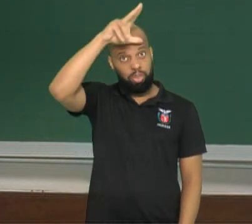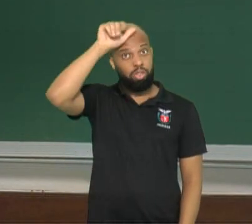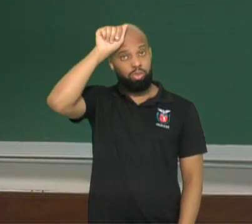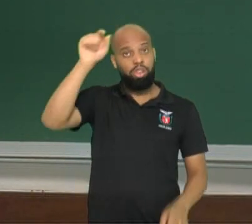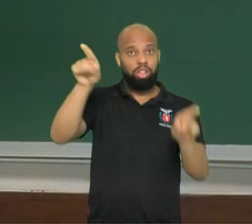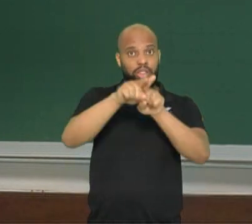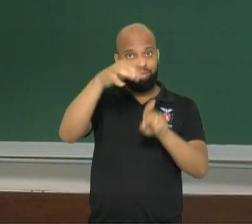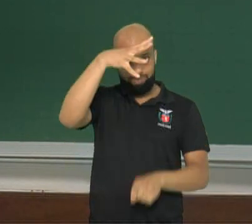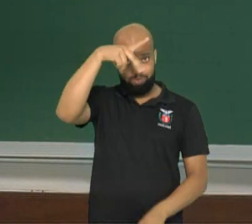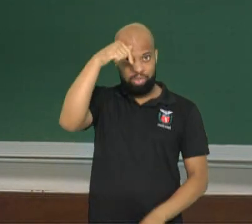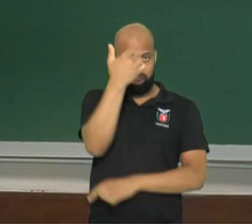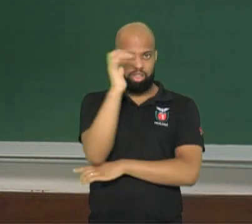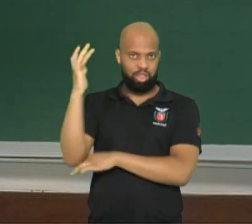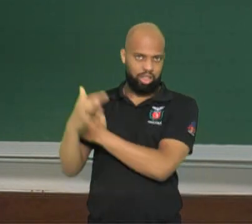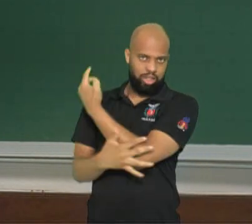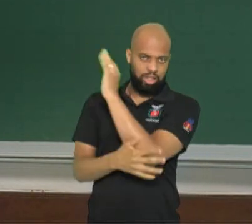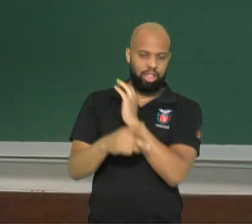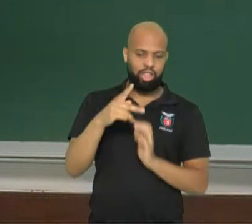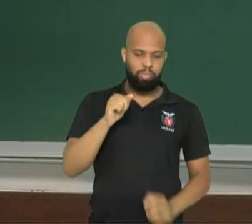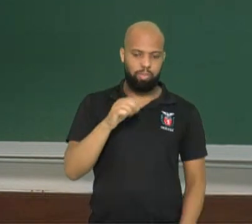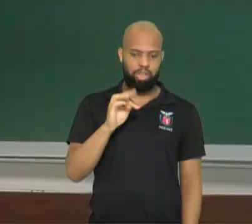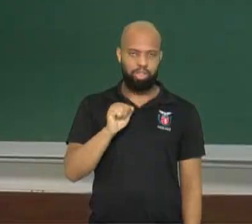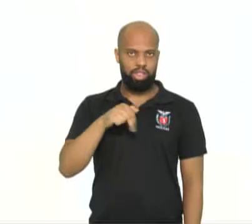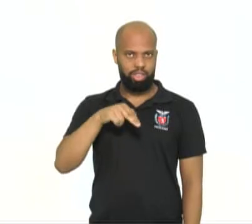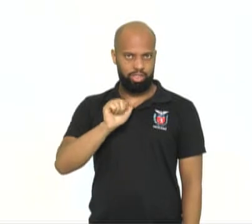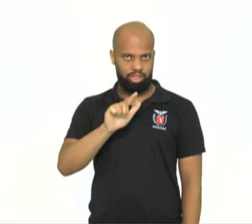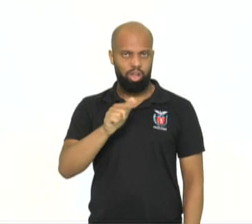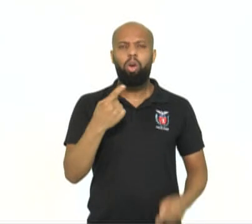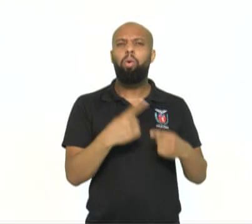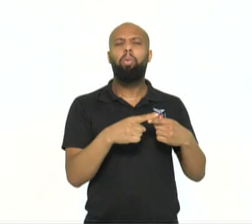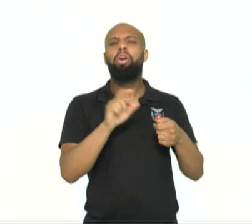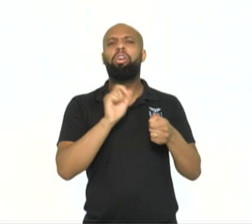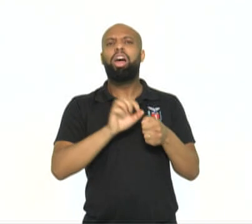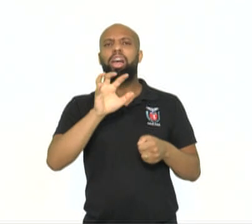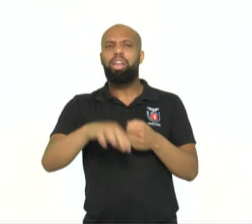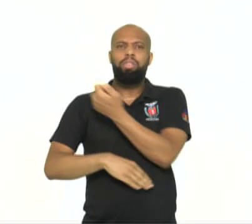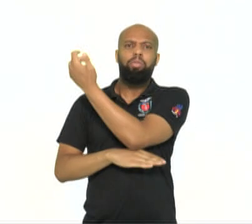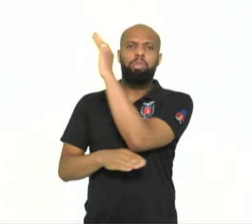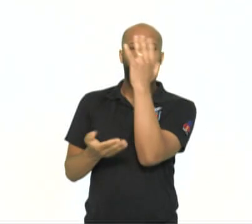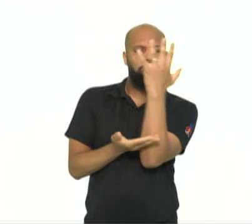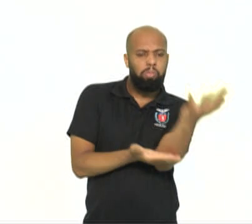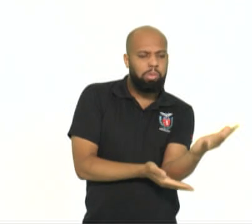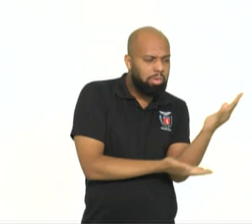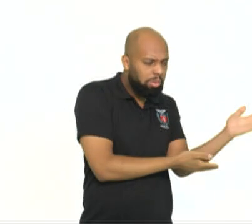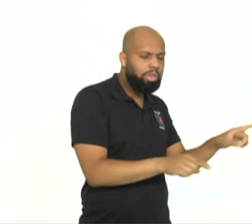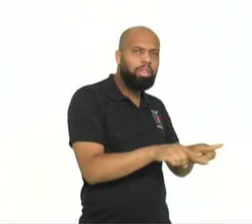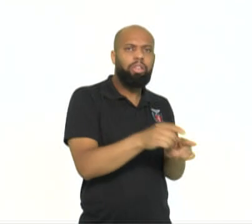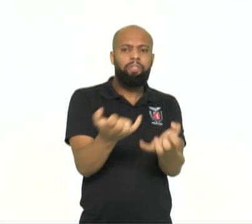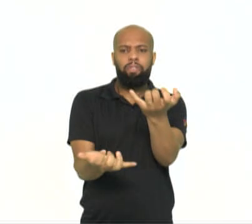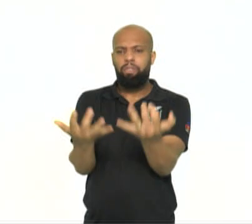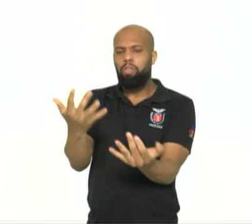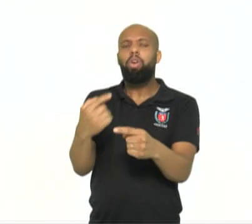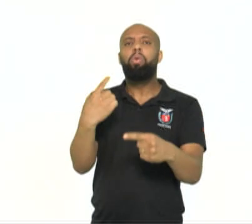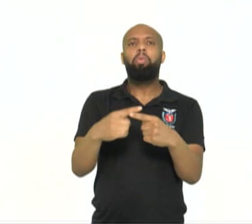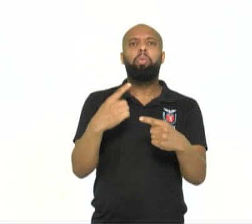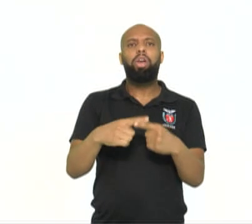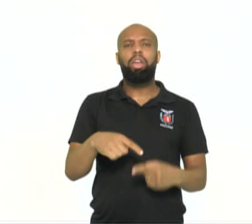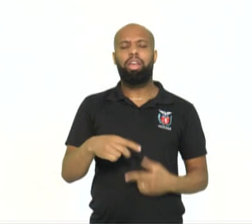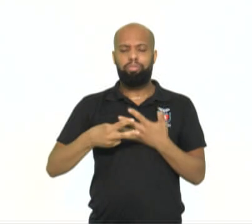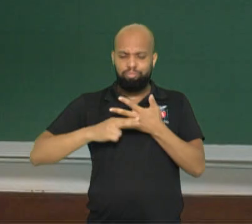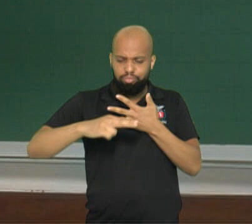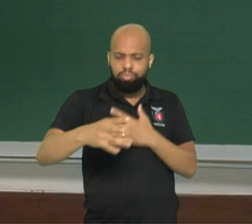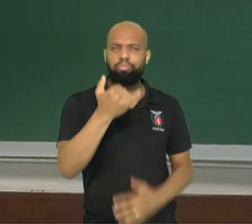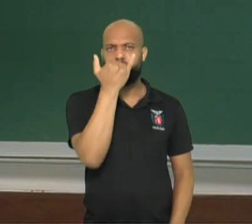gente. Quais são as causas, né? Por que é feito isso, desmatado ou queimado? Quais são as consequências disso